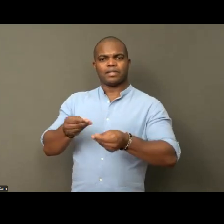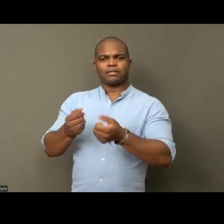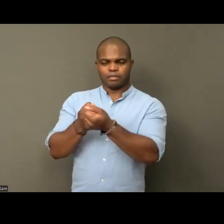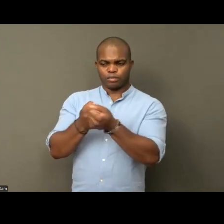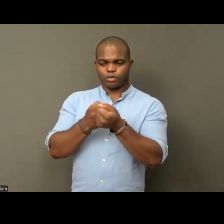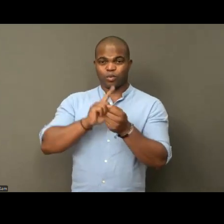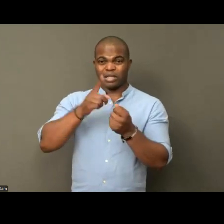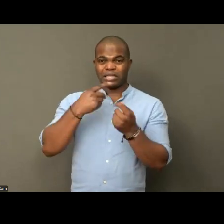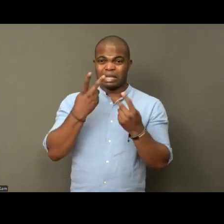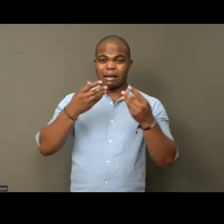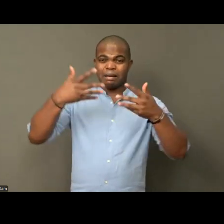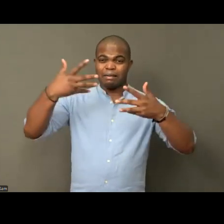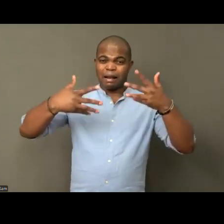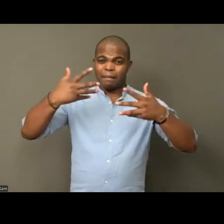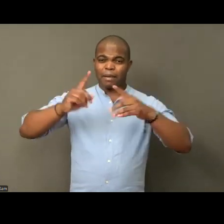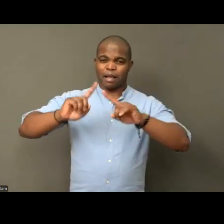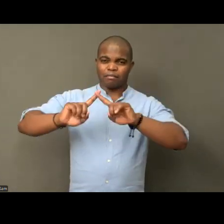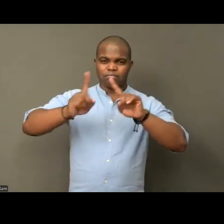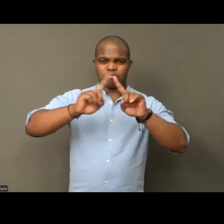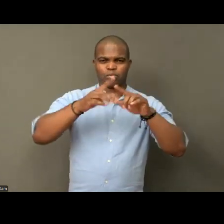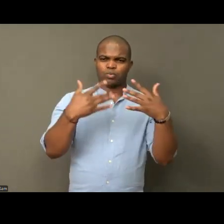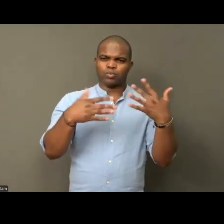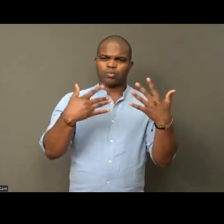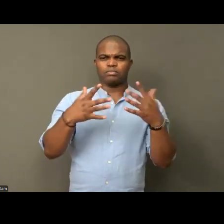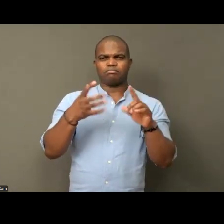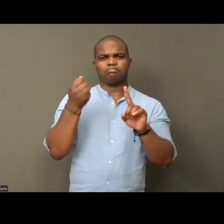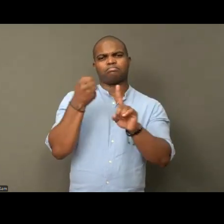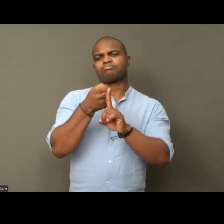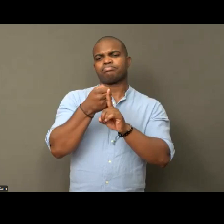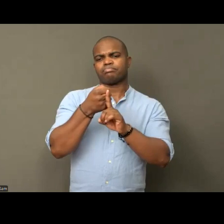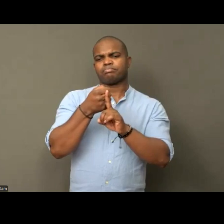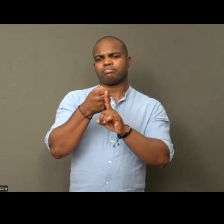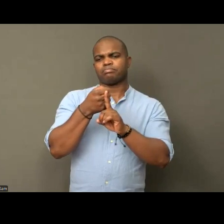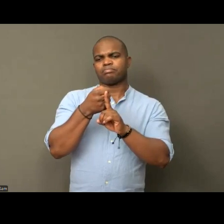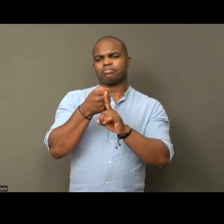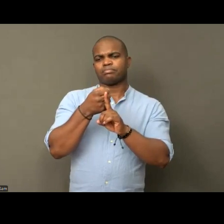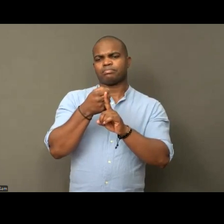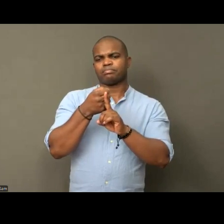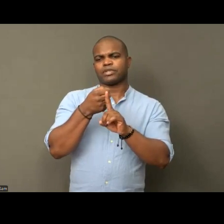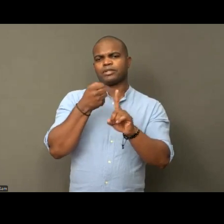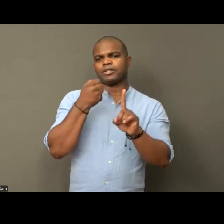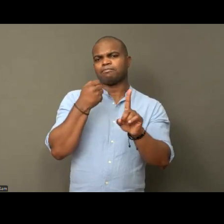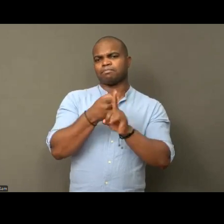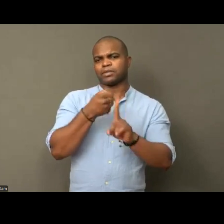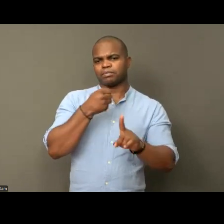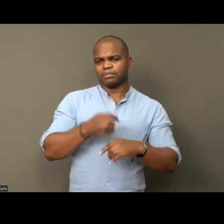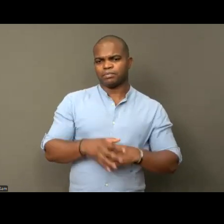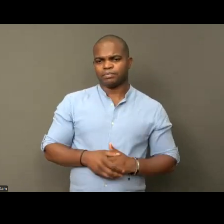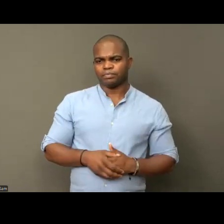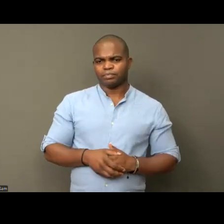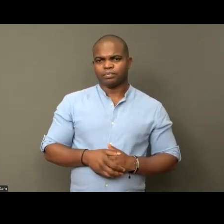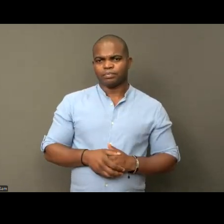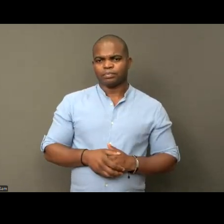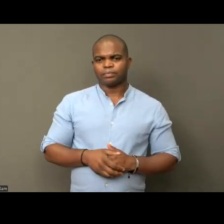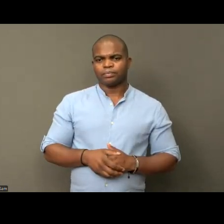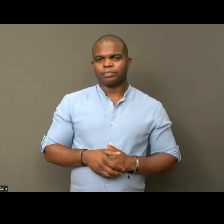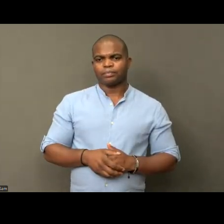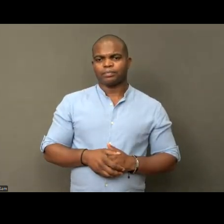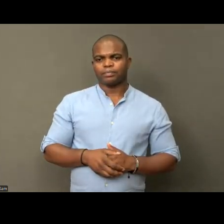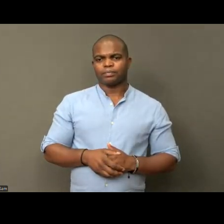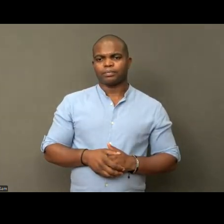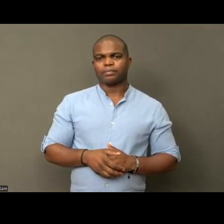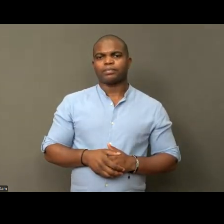iniciativa, buscamos melhorar a capacidade institucional e comunitária para monitorar o progresso